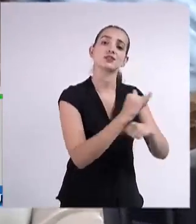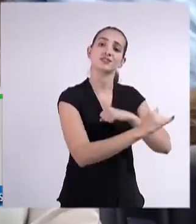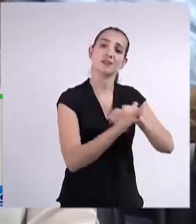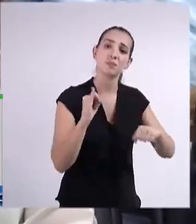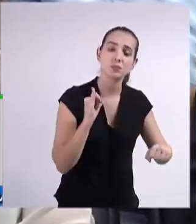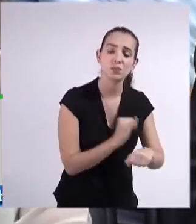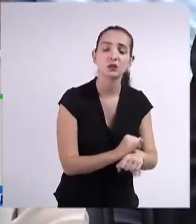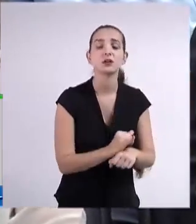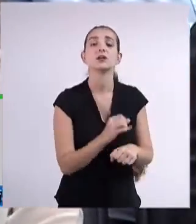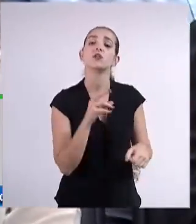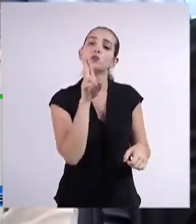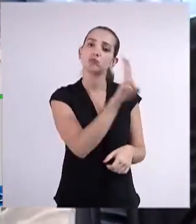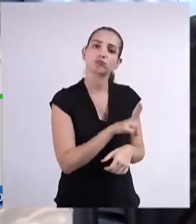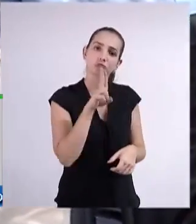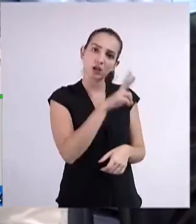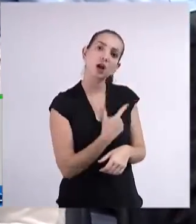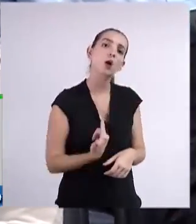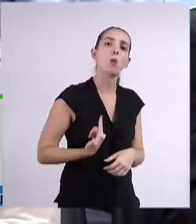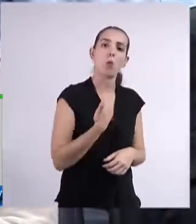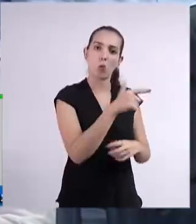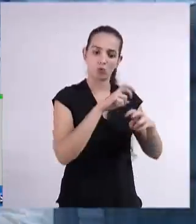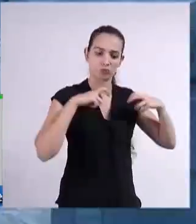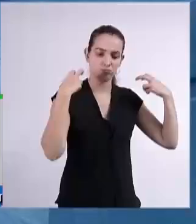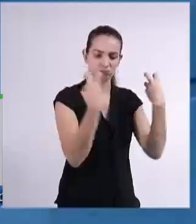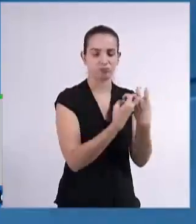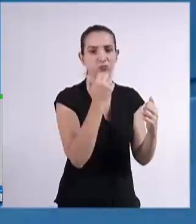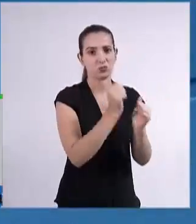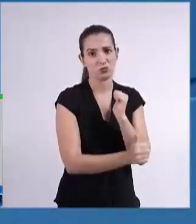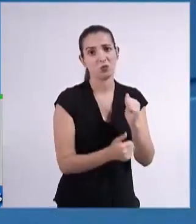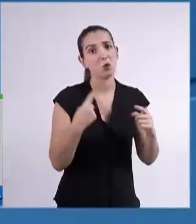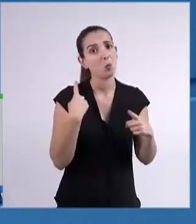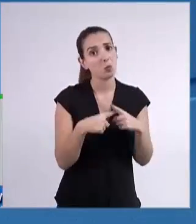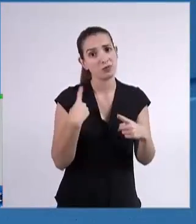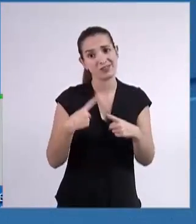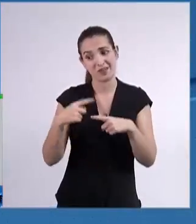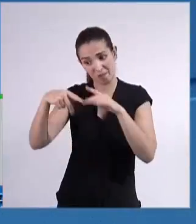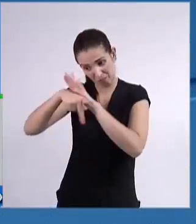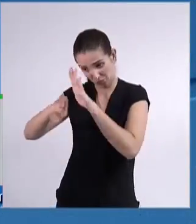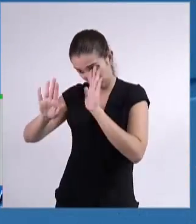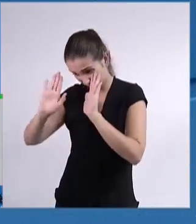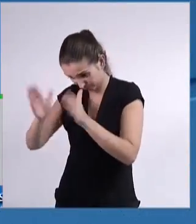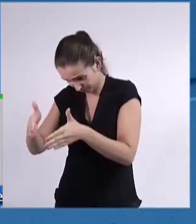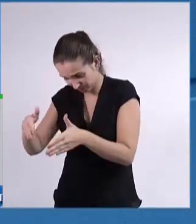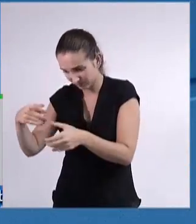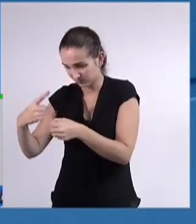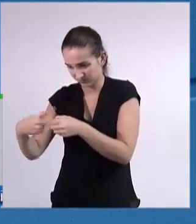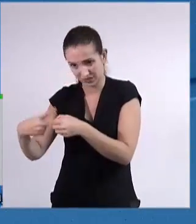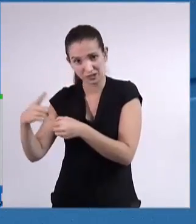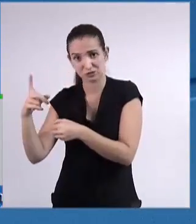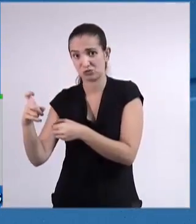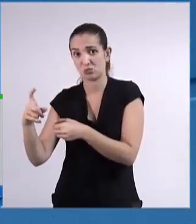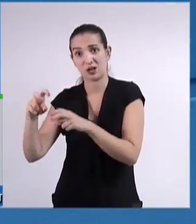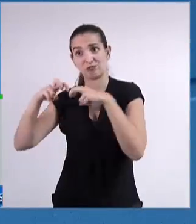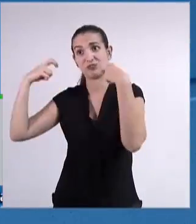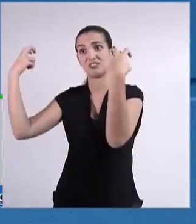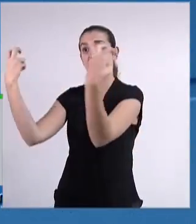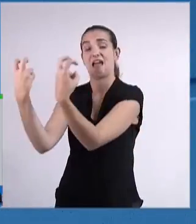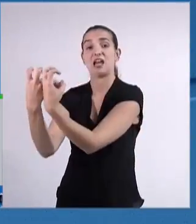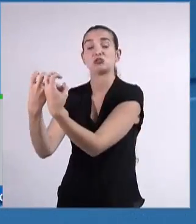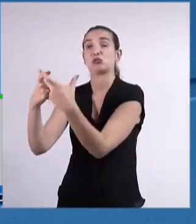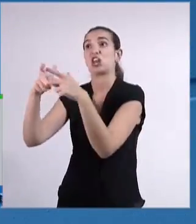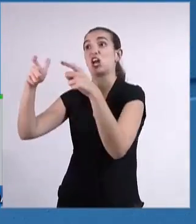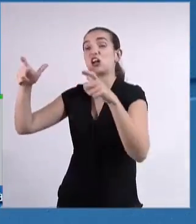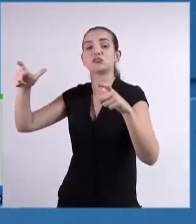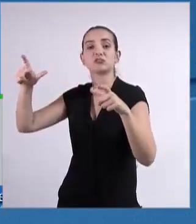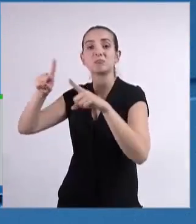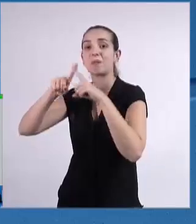Dourados, está se apresentando. Porque o Douradão, uma obra gigantesca, simplesmente está interditado.